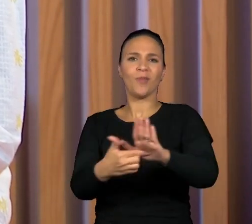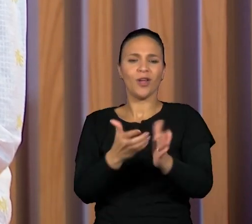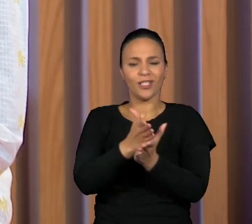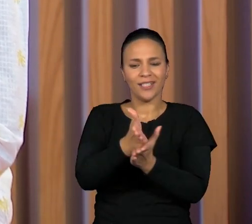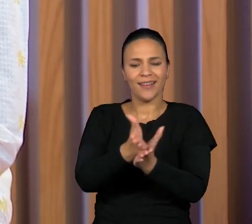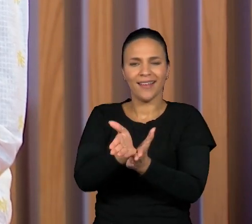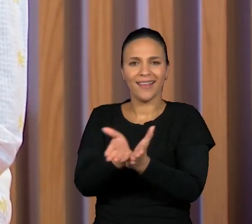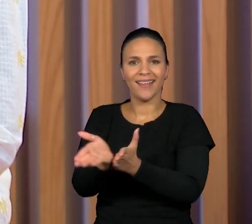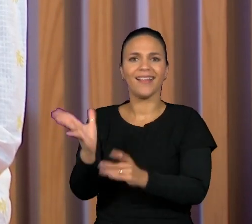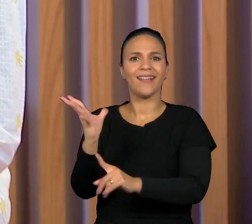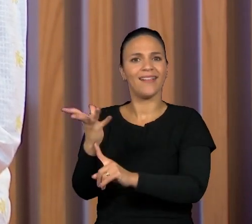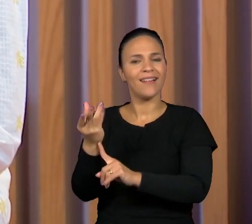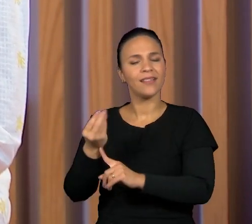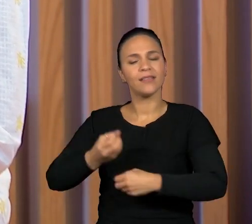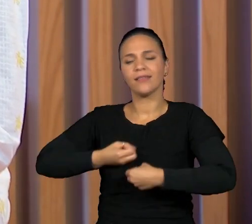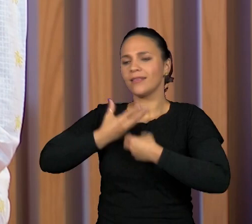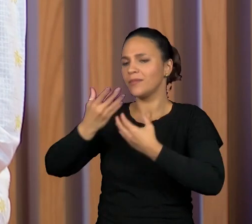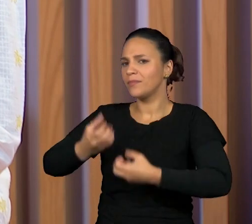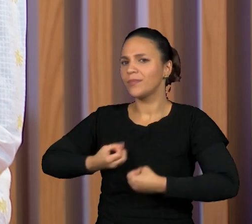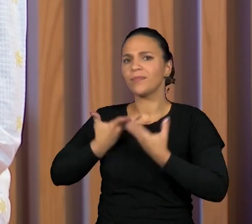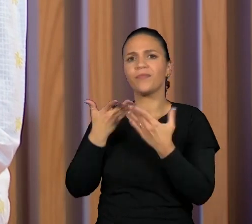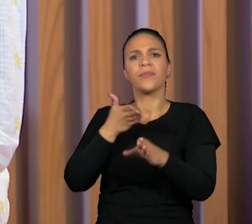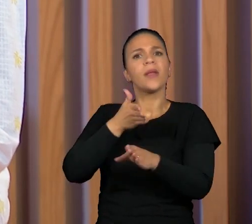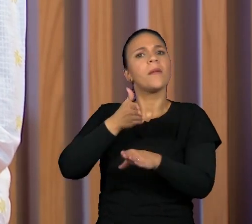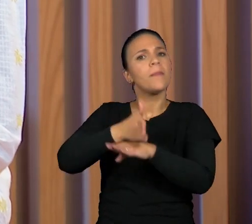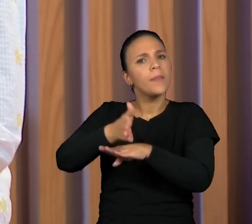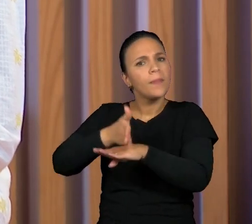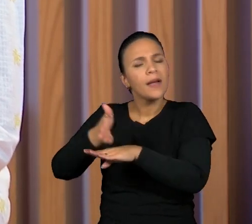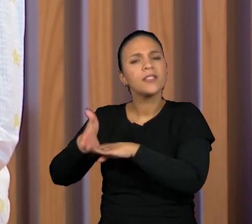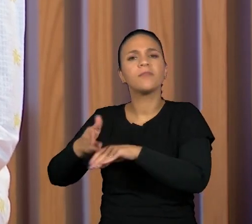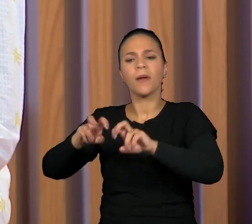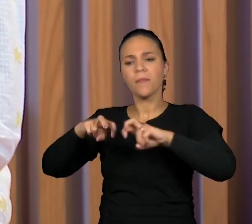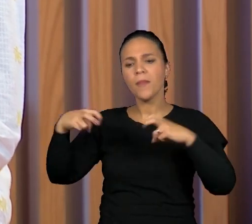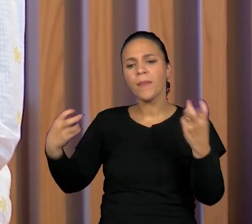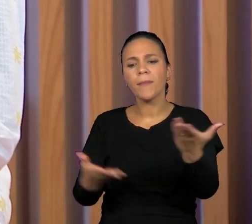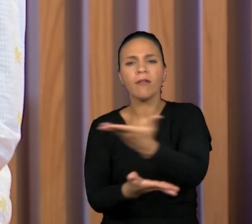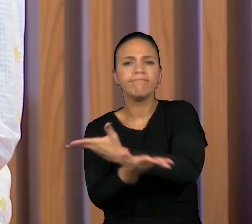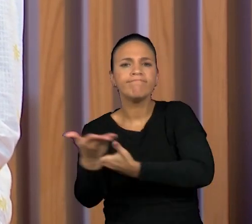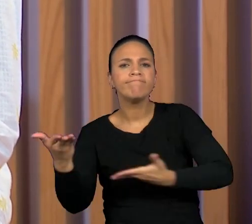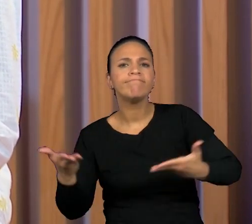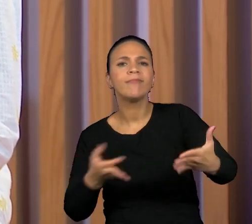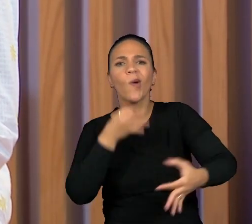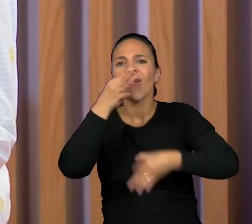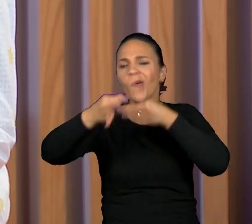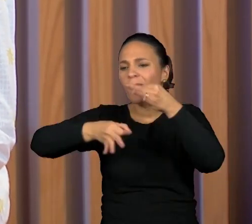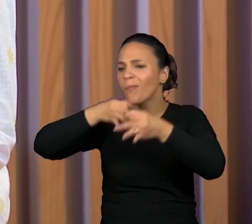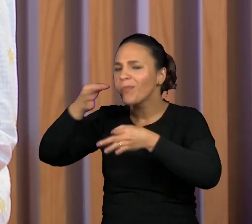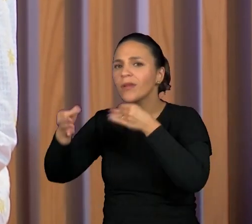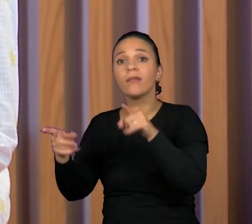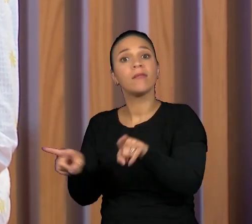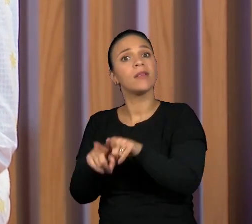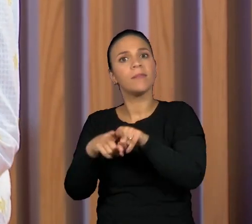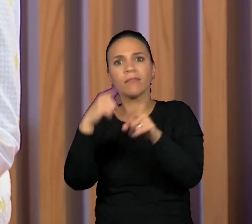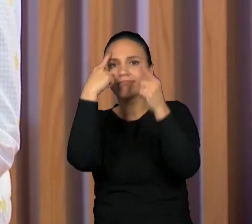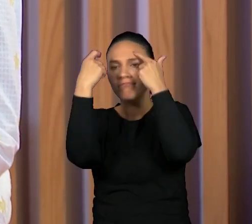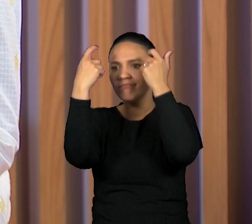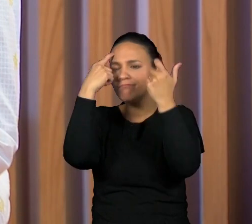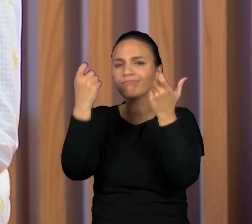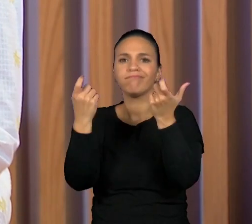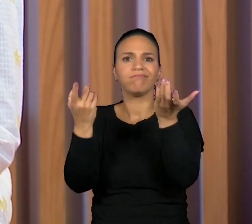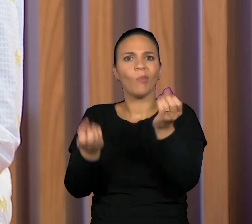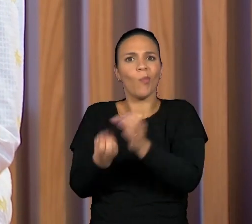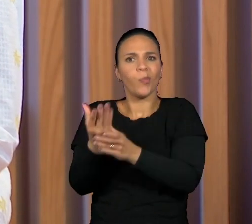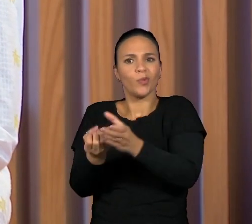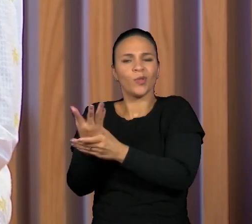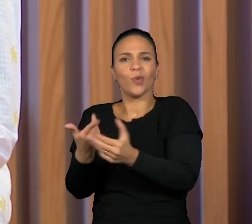arte, para se expressar, para participar de mesas reflexivas, para produzir coisas. Acho que é importante